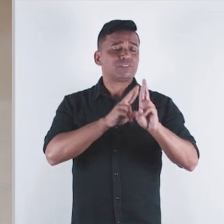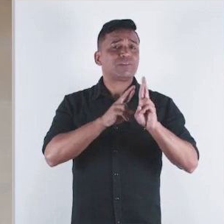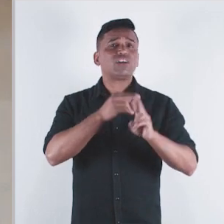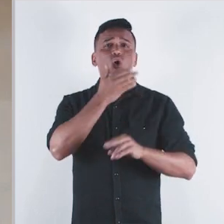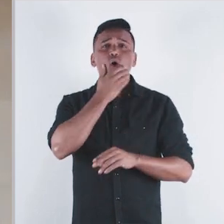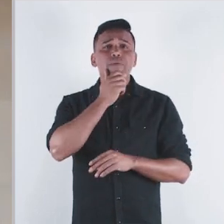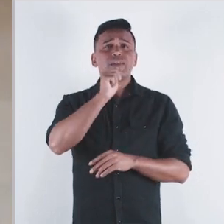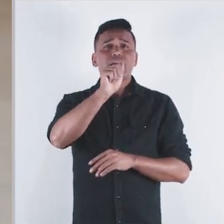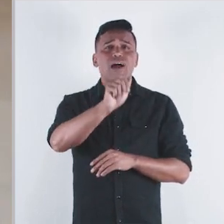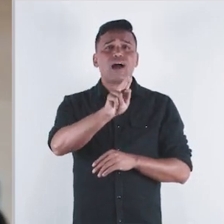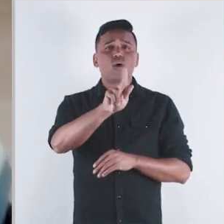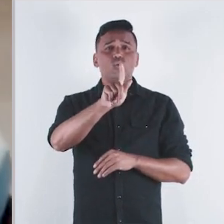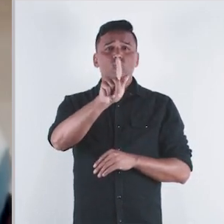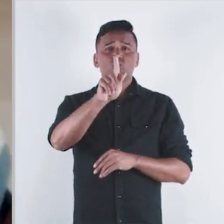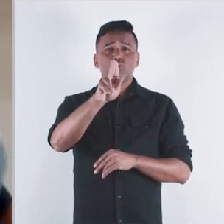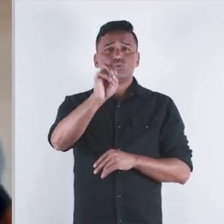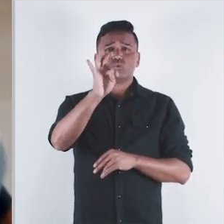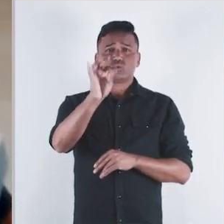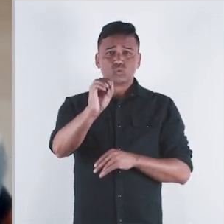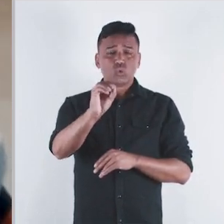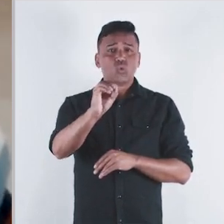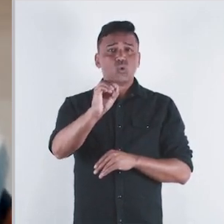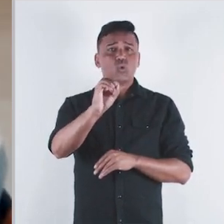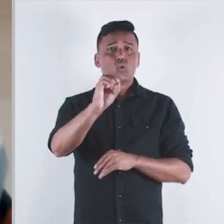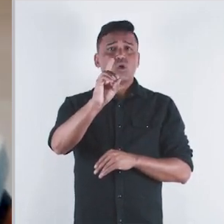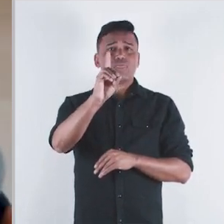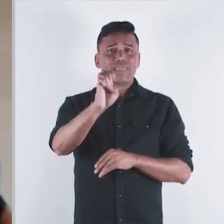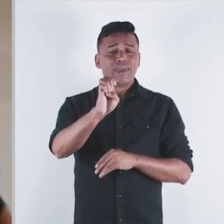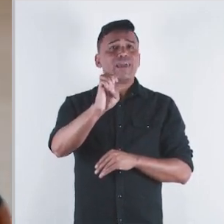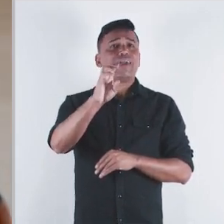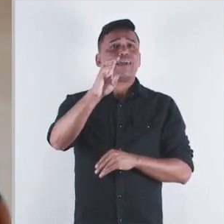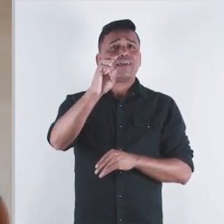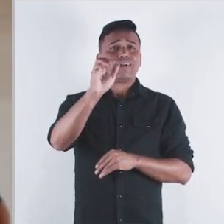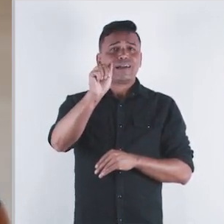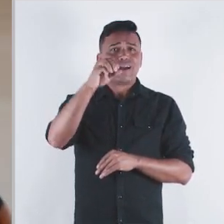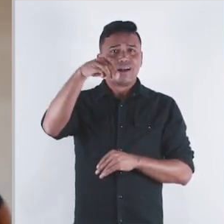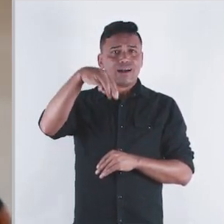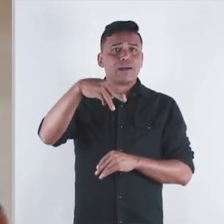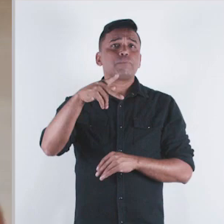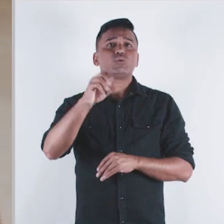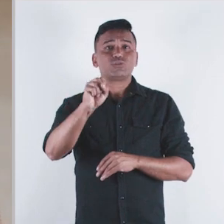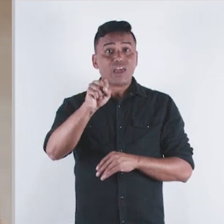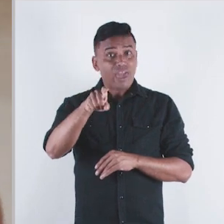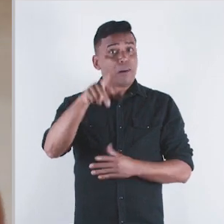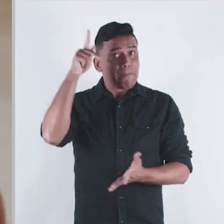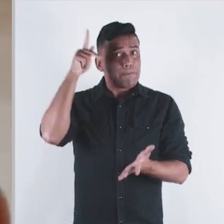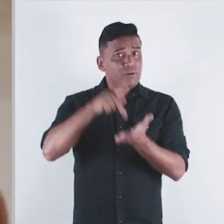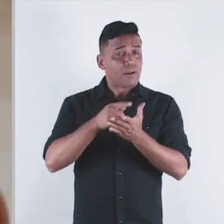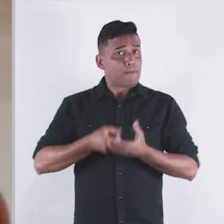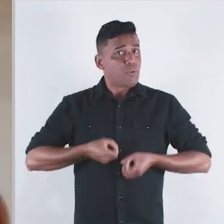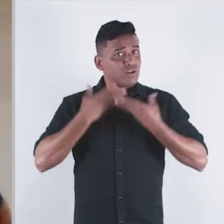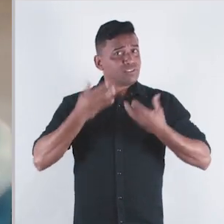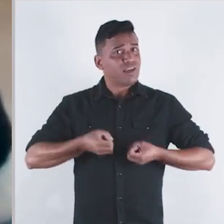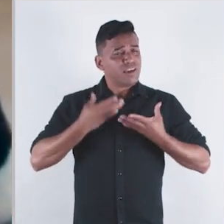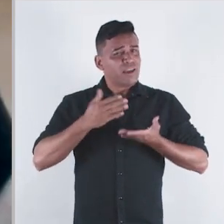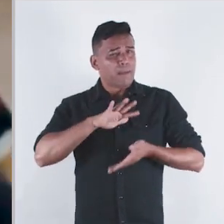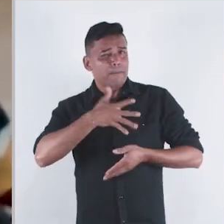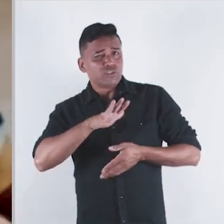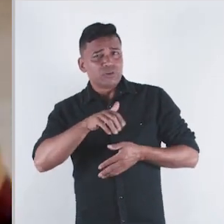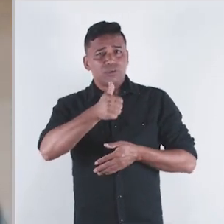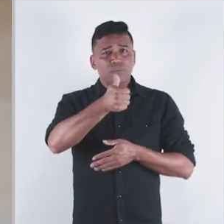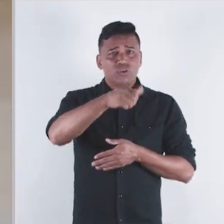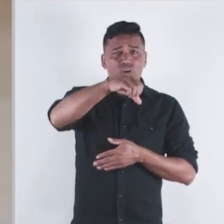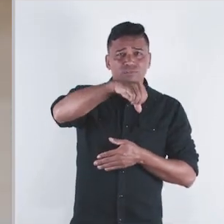Campos, né, um poeta concreto que lá no comecinho da década de 90 começa